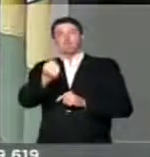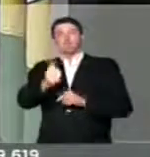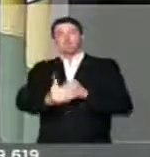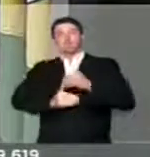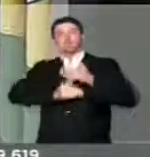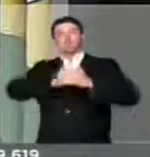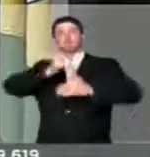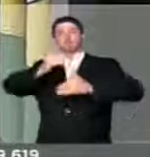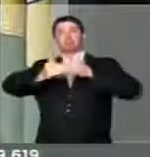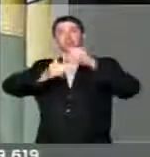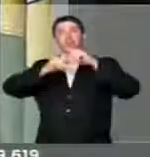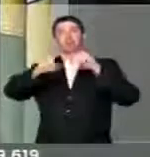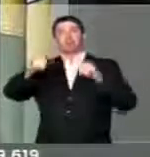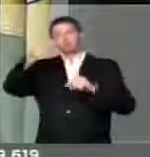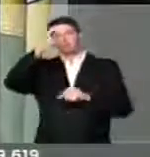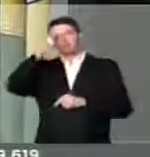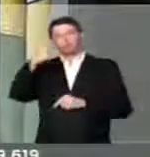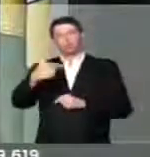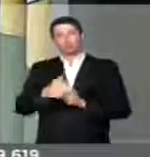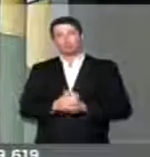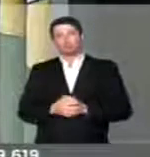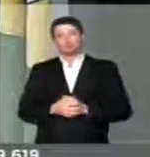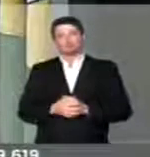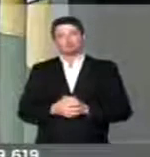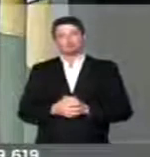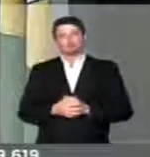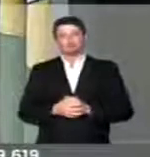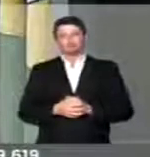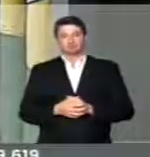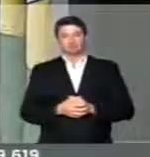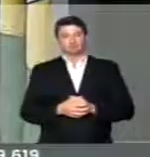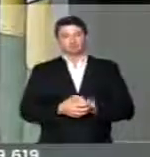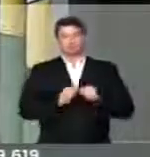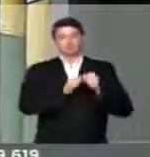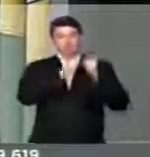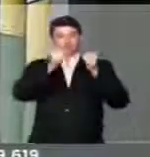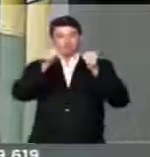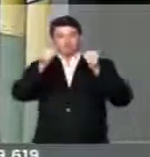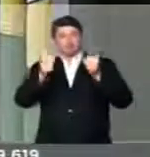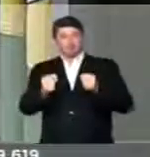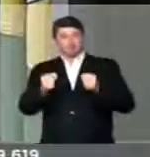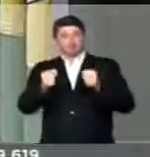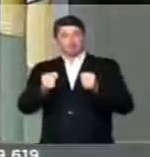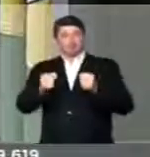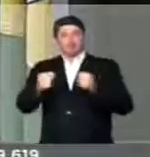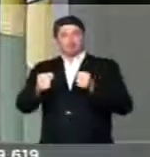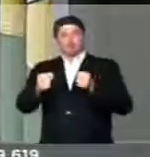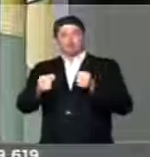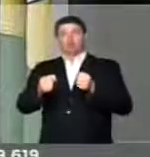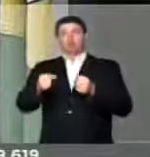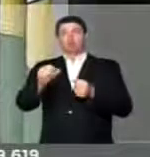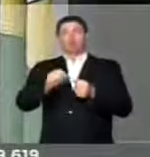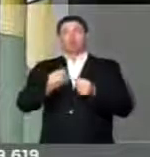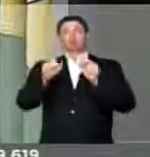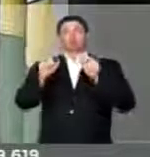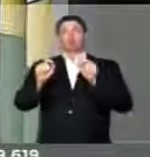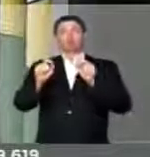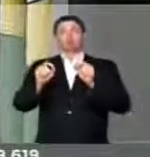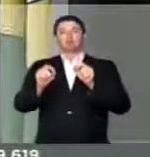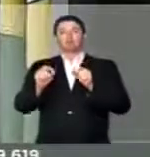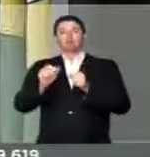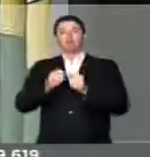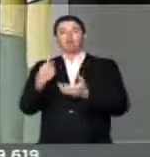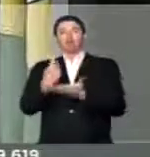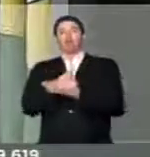fôlego, mas não criou juízo. No exercício do poder, ele começou a